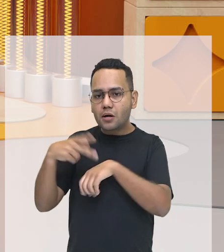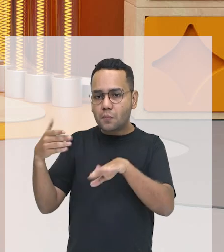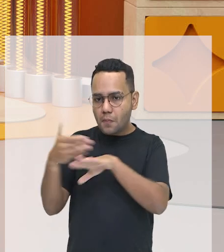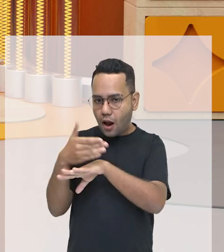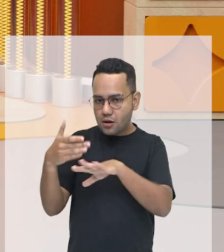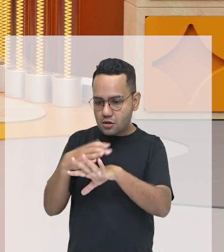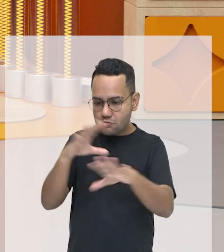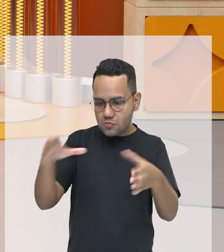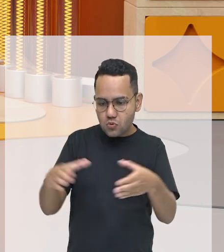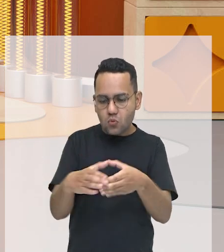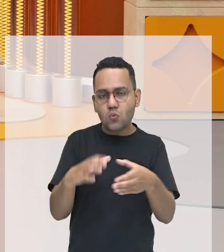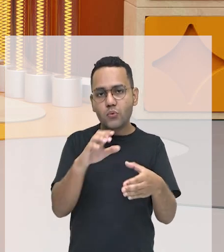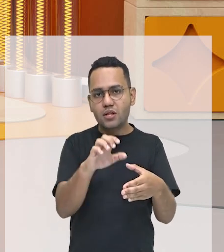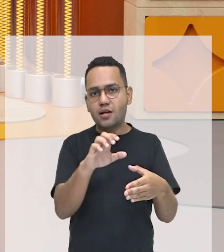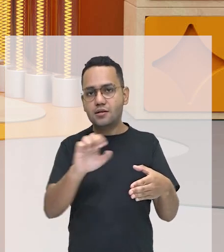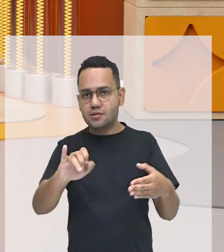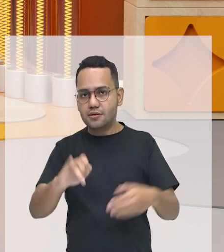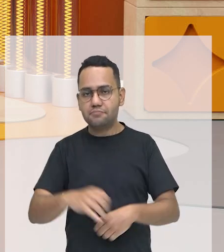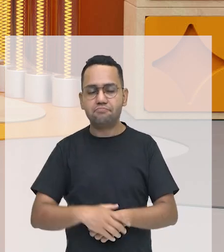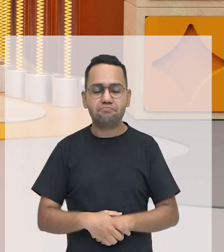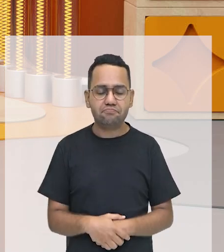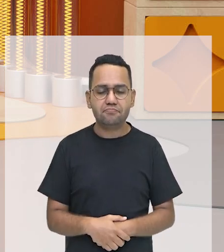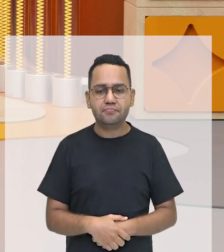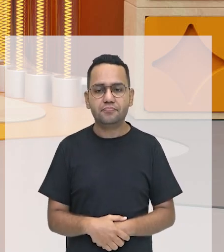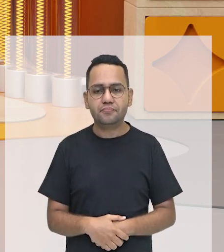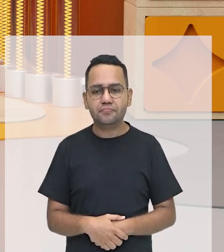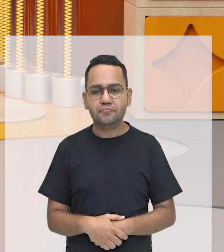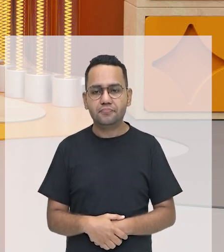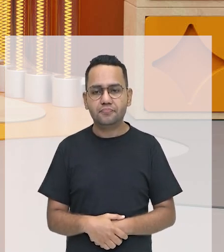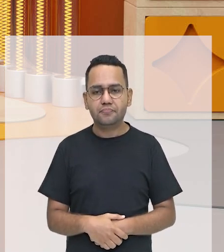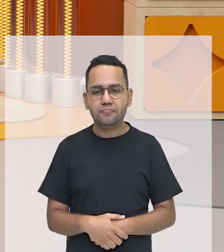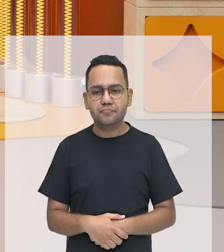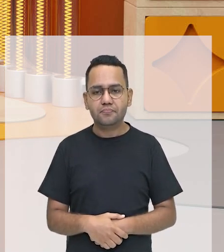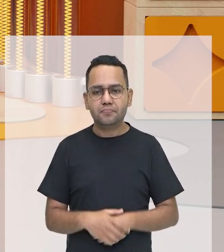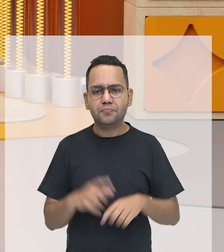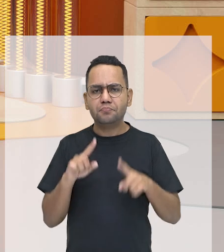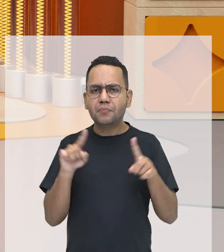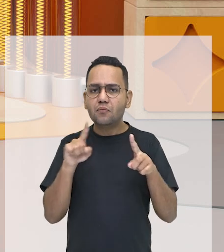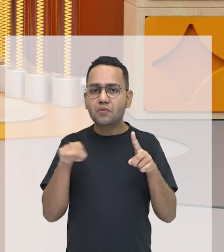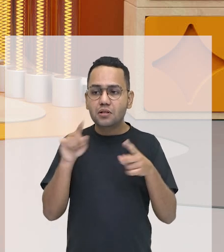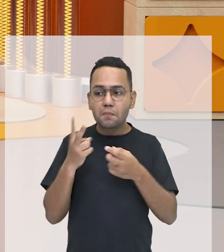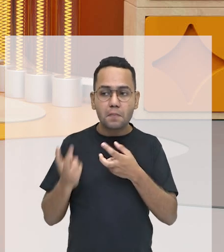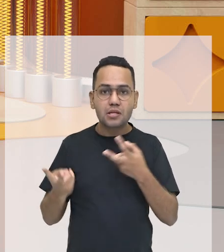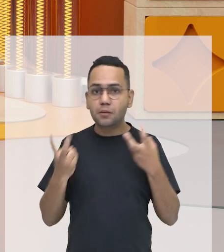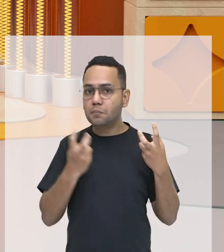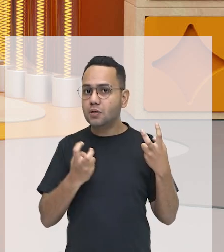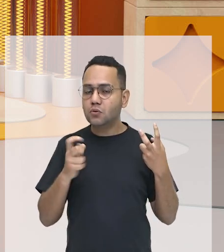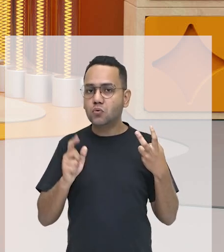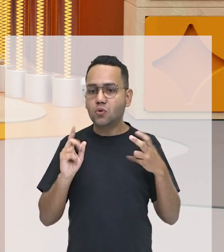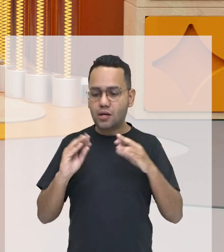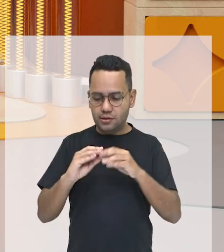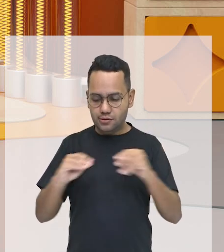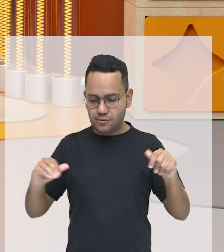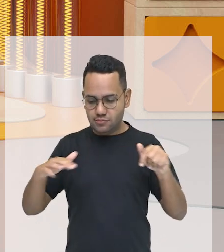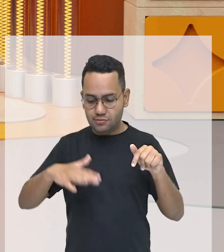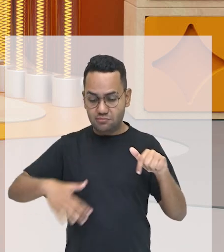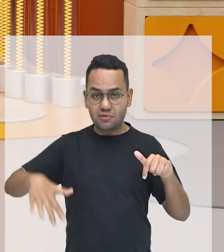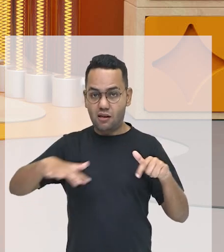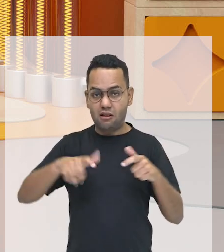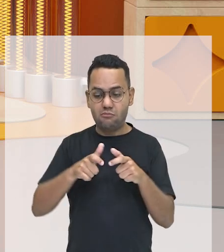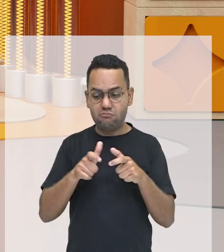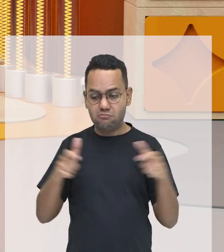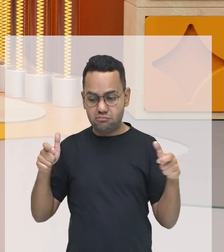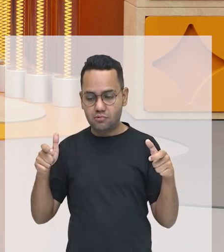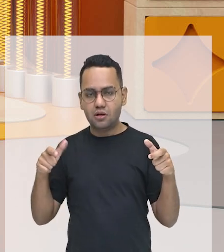comunidade dos estados independentes, vocês observaram a extensão, principalmente a Rússia, né, que é considerado o